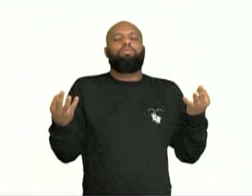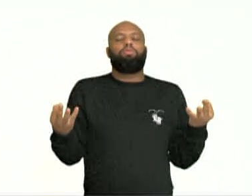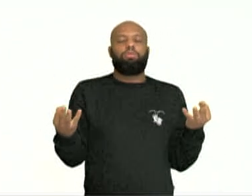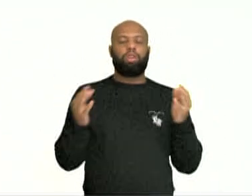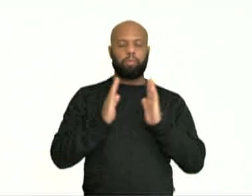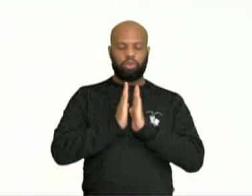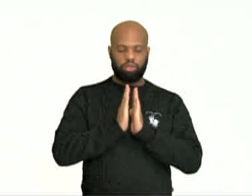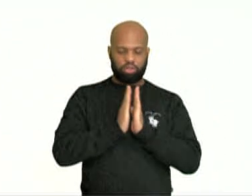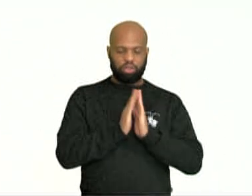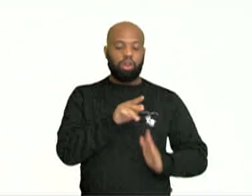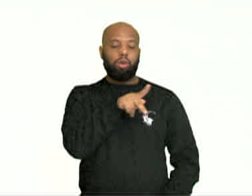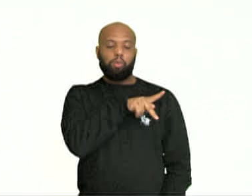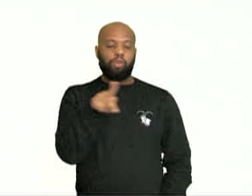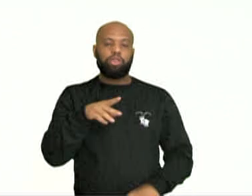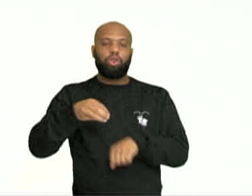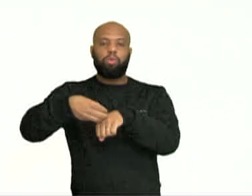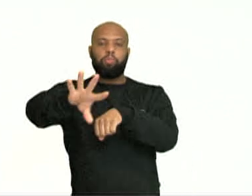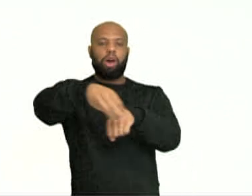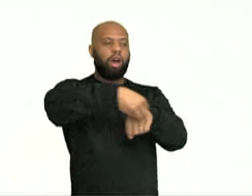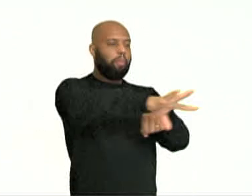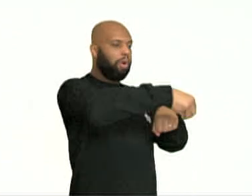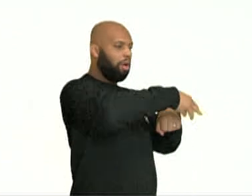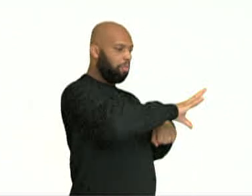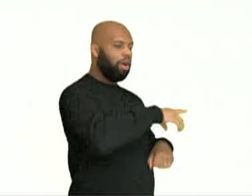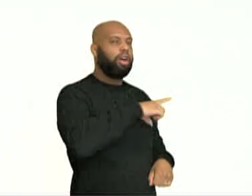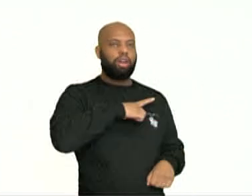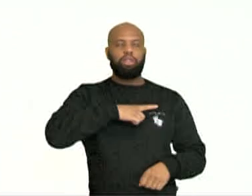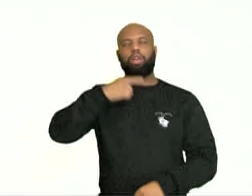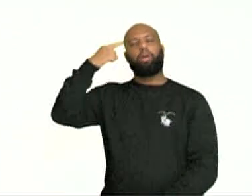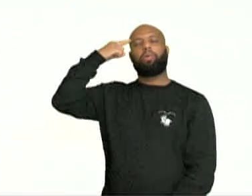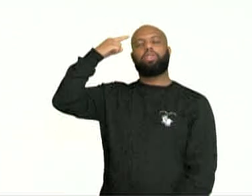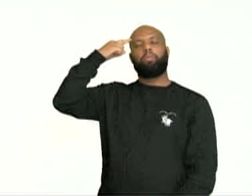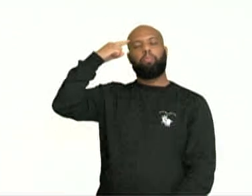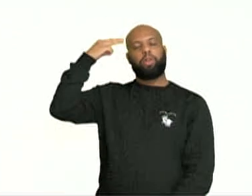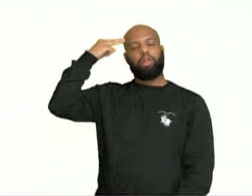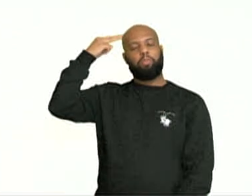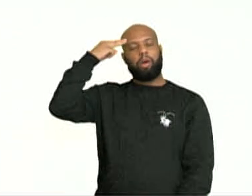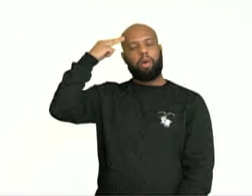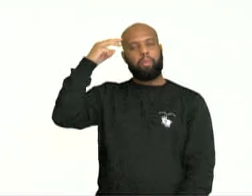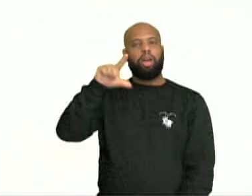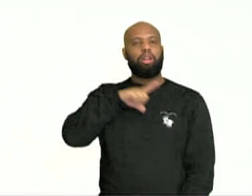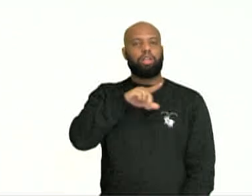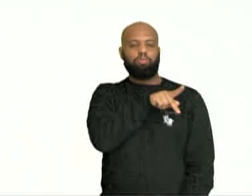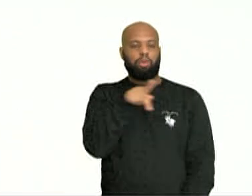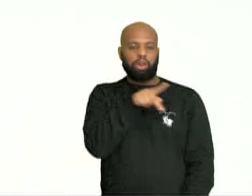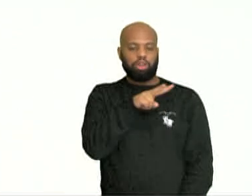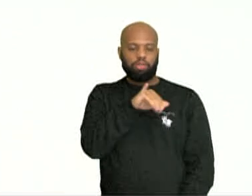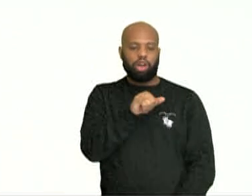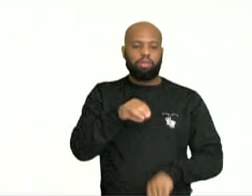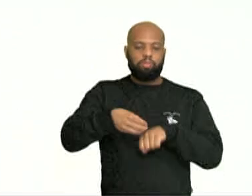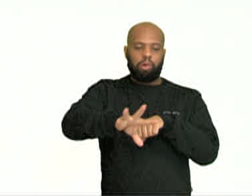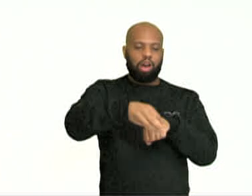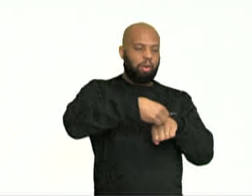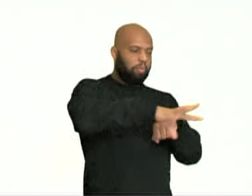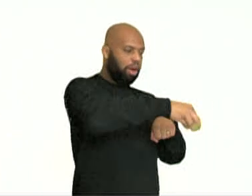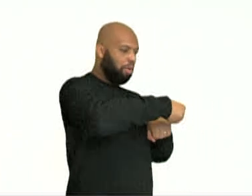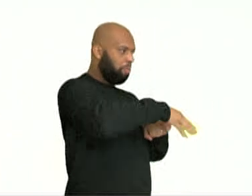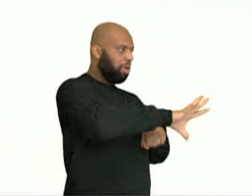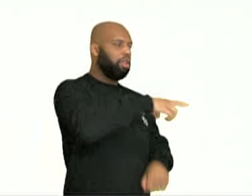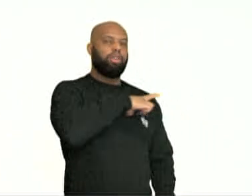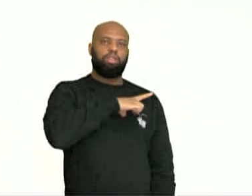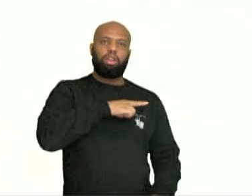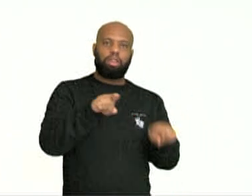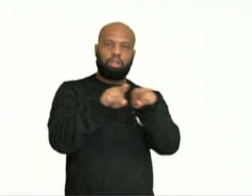professor. Então, no Raja, nós trabalhamos muito a questão dessa meditação conduzida, onde vocês vão ter diversas orientações